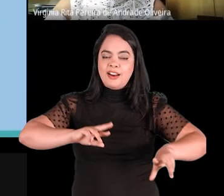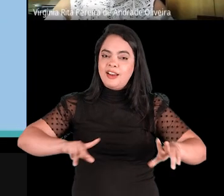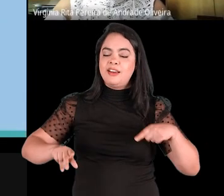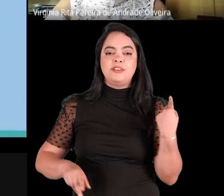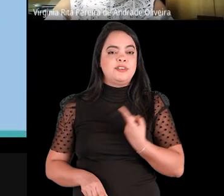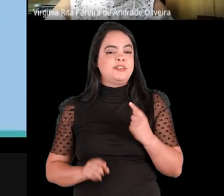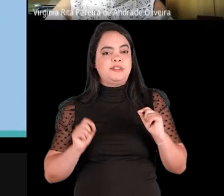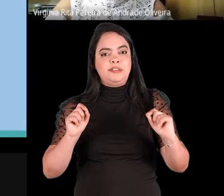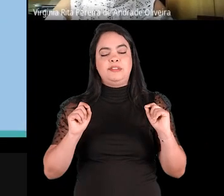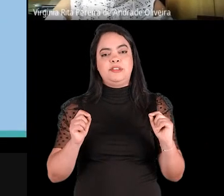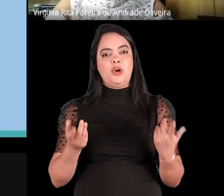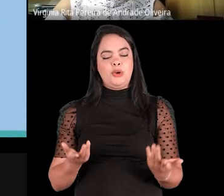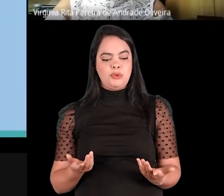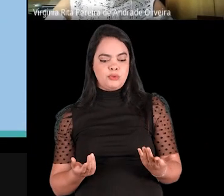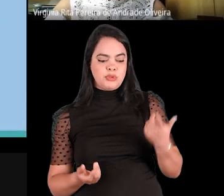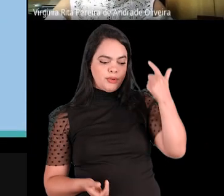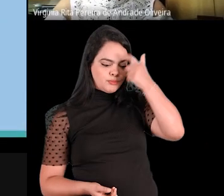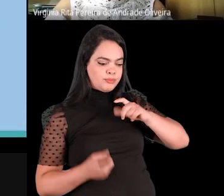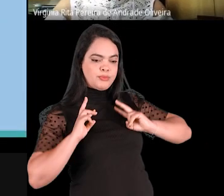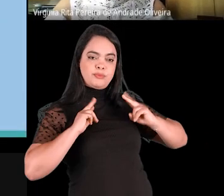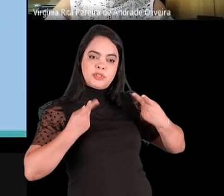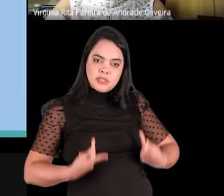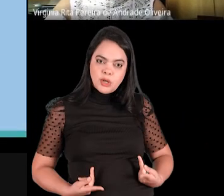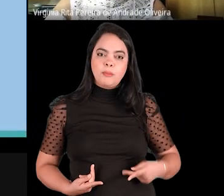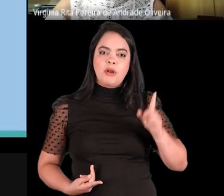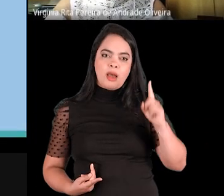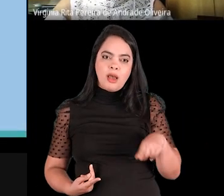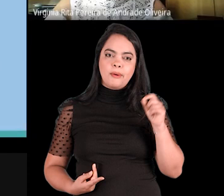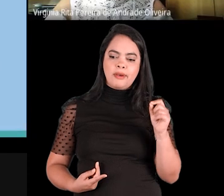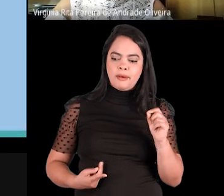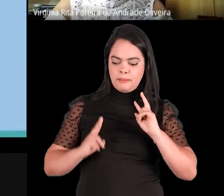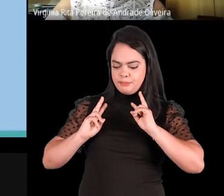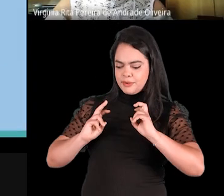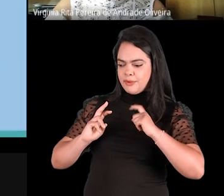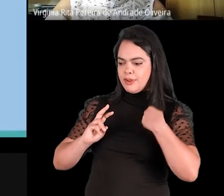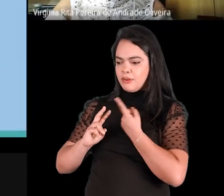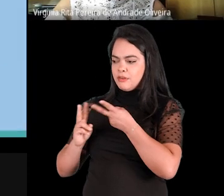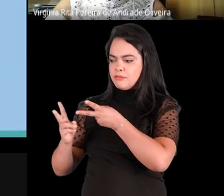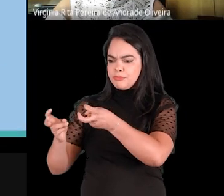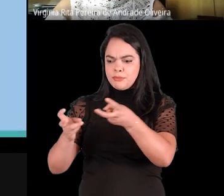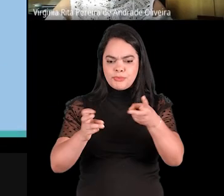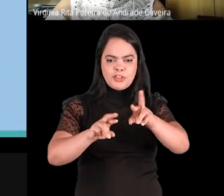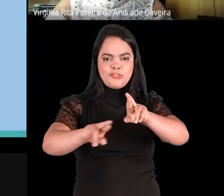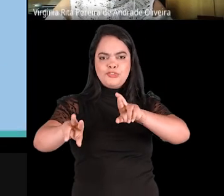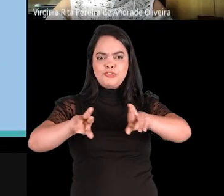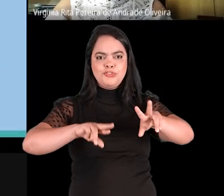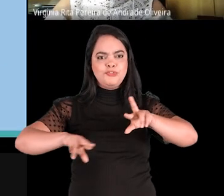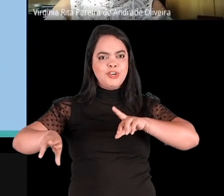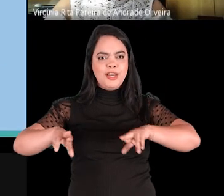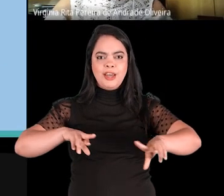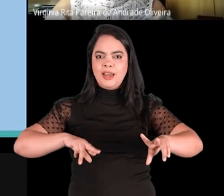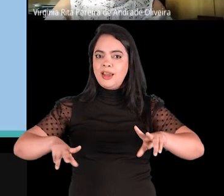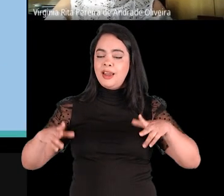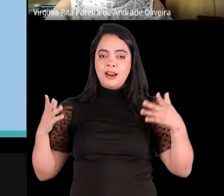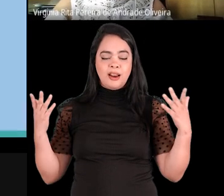nos define enquanto ser humano é a diferença que todos nós somos sujeitos, né, a